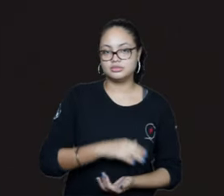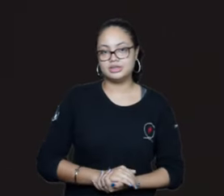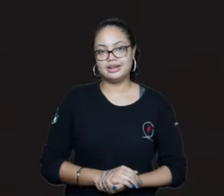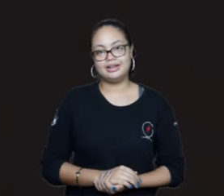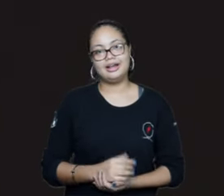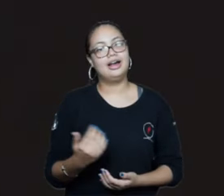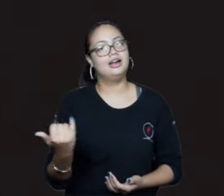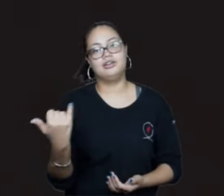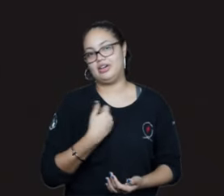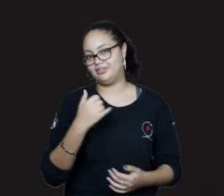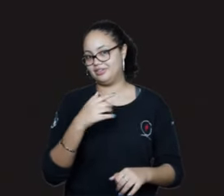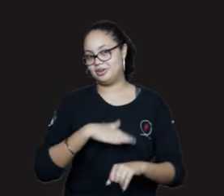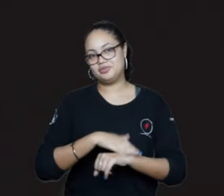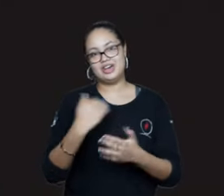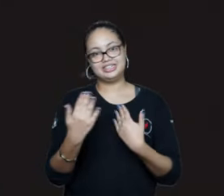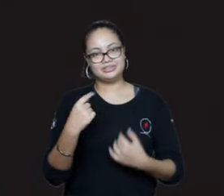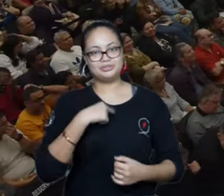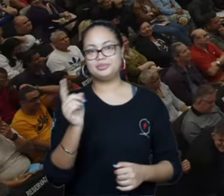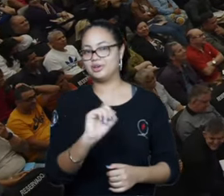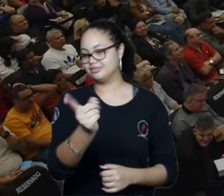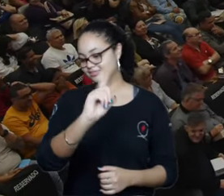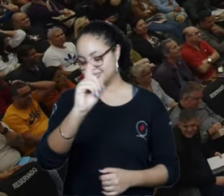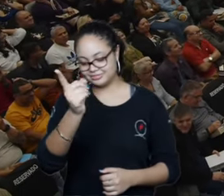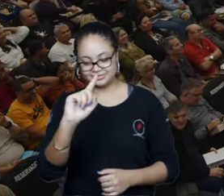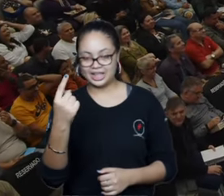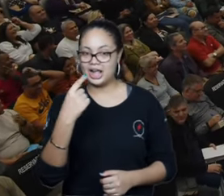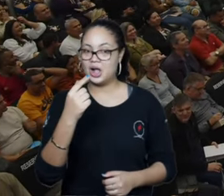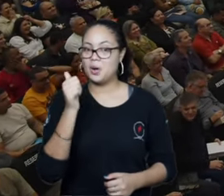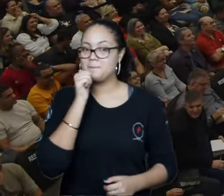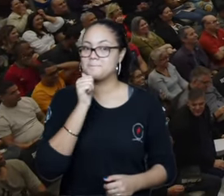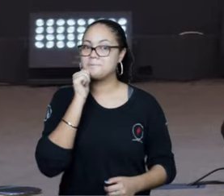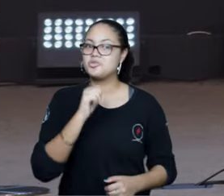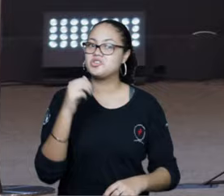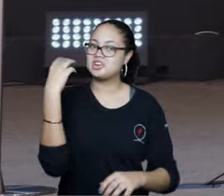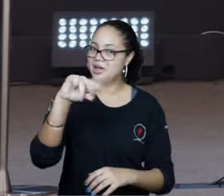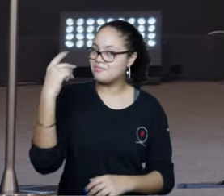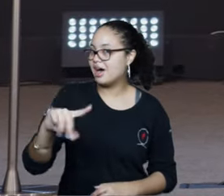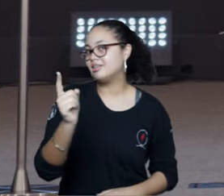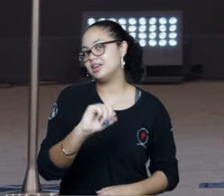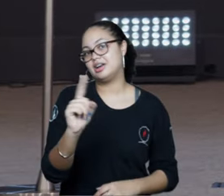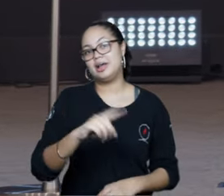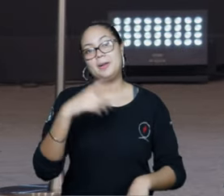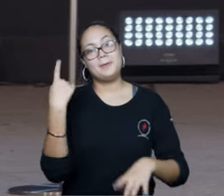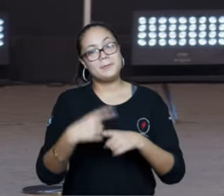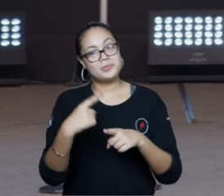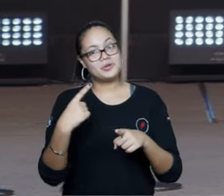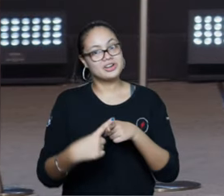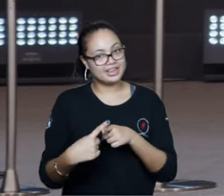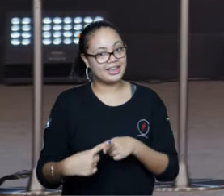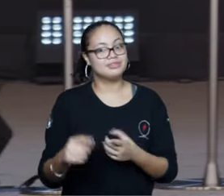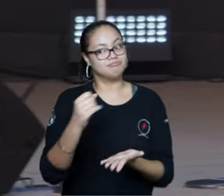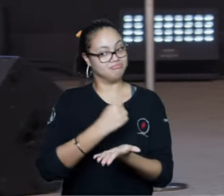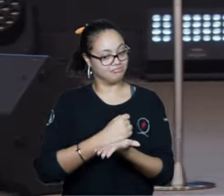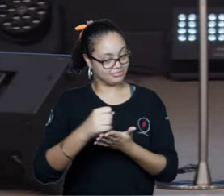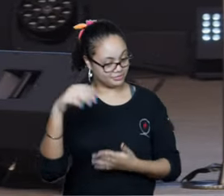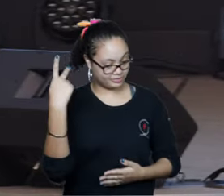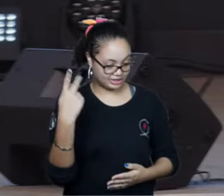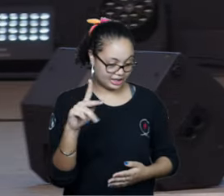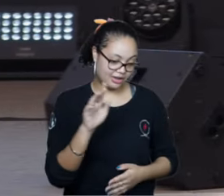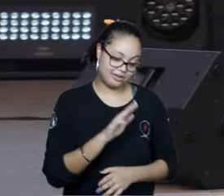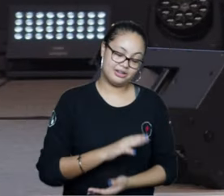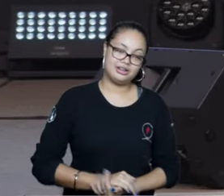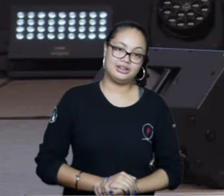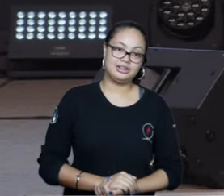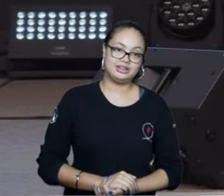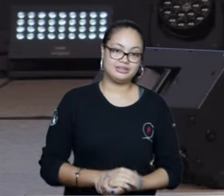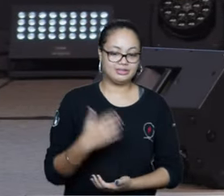comigo não não vem falar comigo que mulher bate não porque vai ficar ruim para o lado dele tira esse